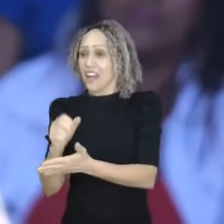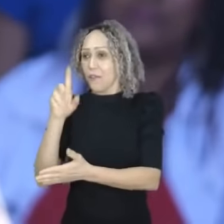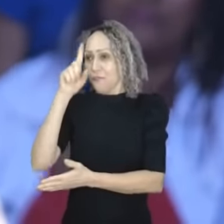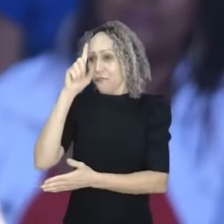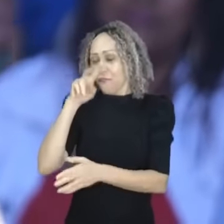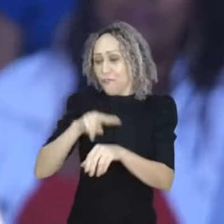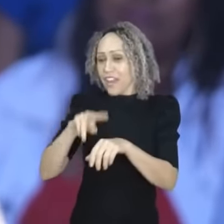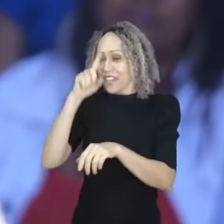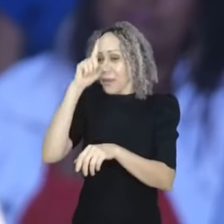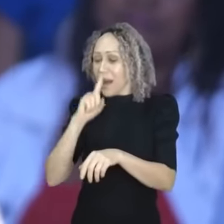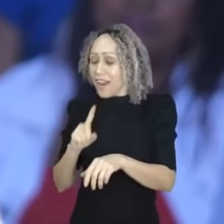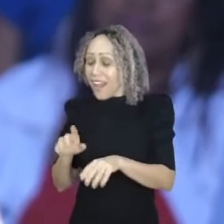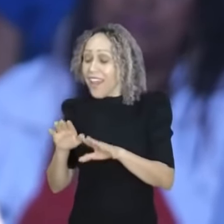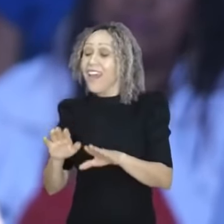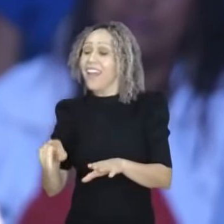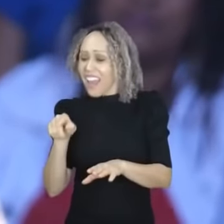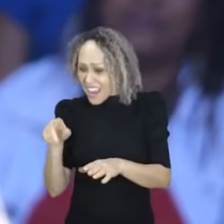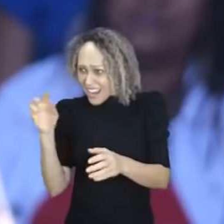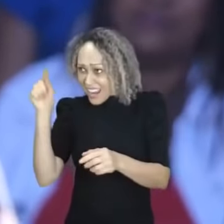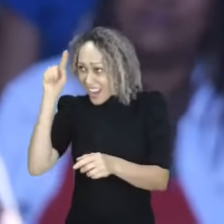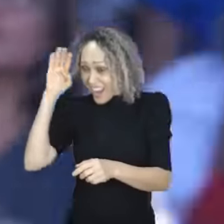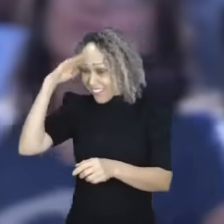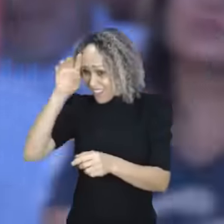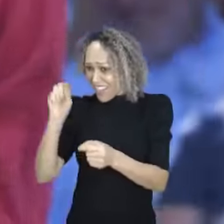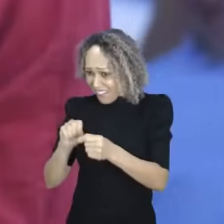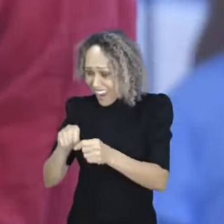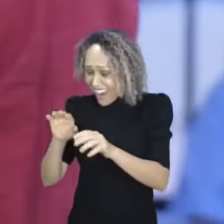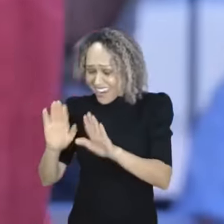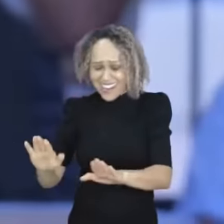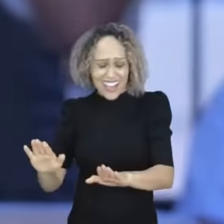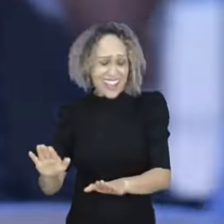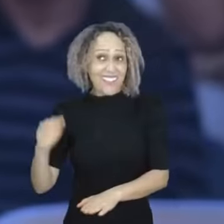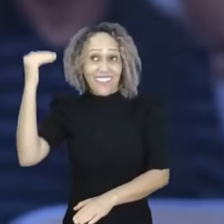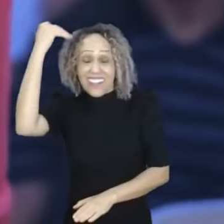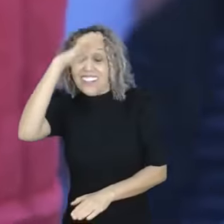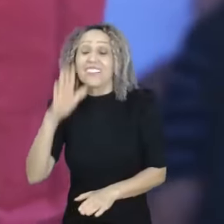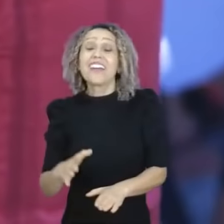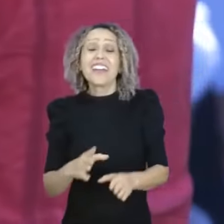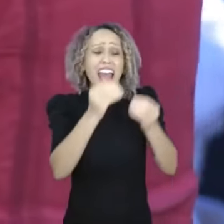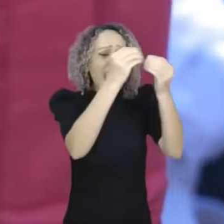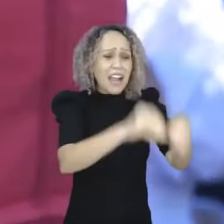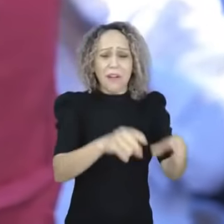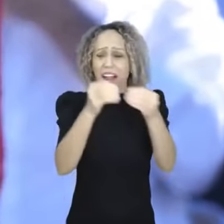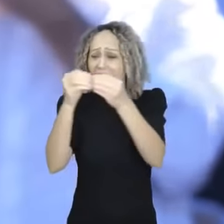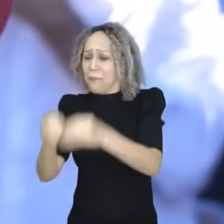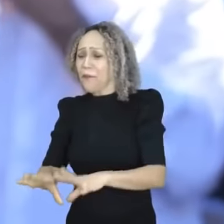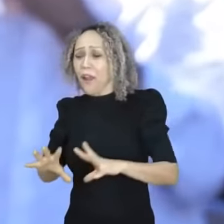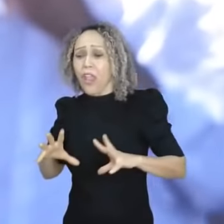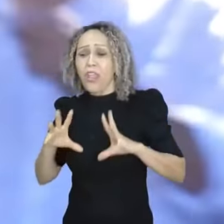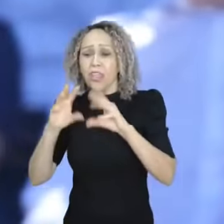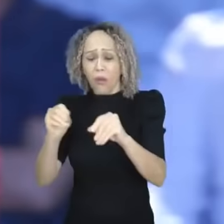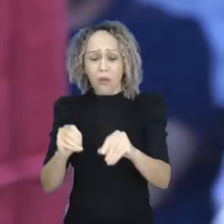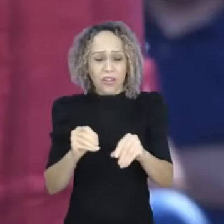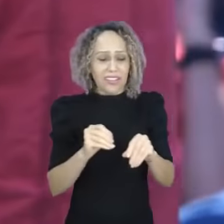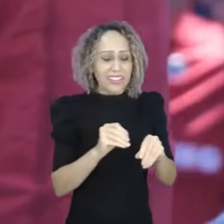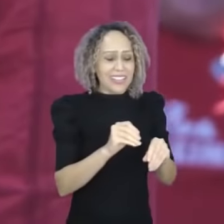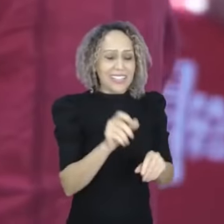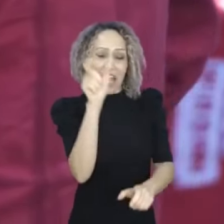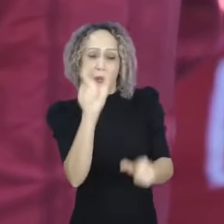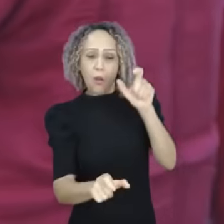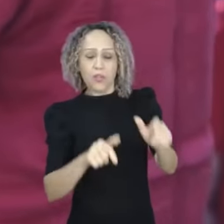com os direitos que os trabalhadores tinham e transformar os trabalhadores em semi-escravos. A gente vê um menino andando na rua com